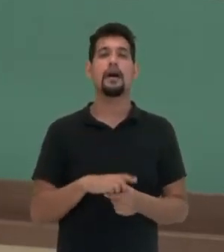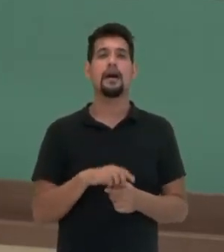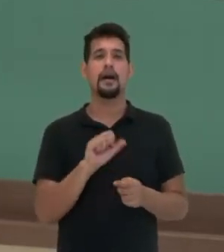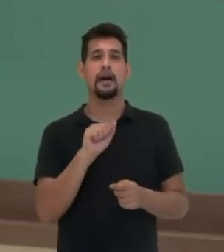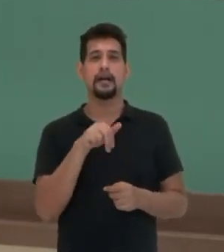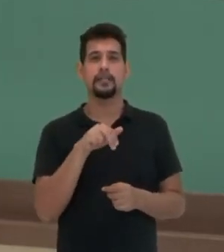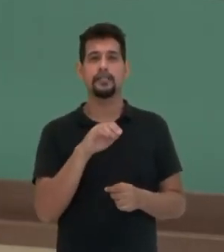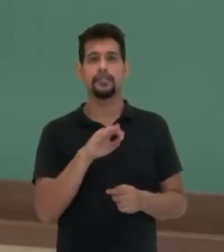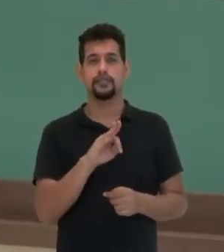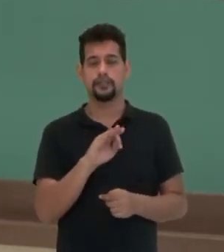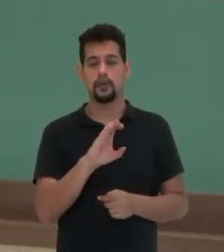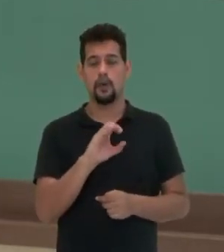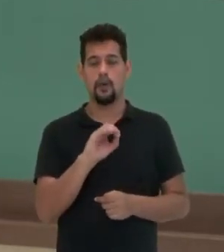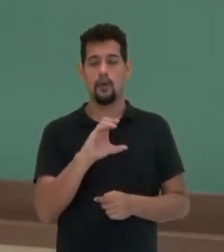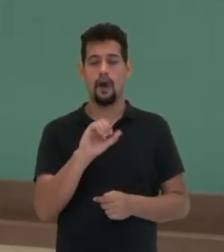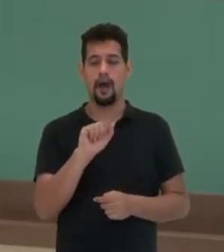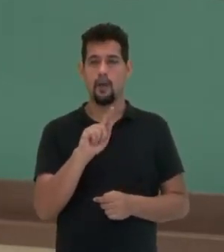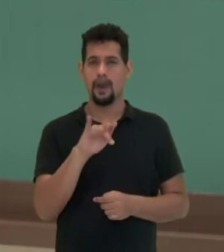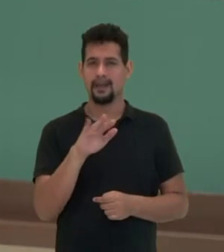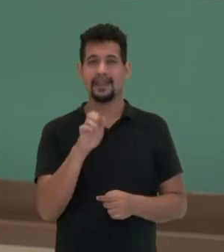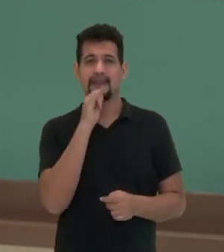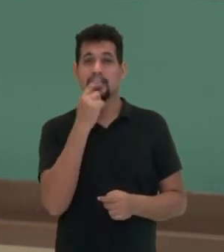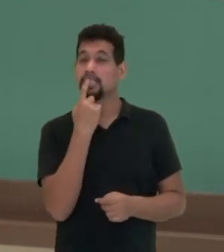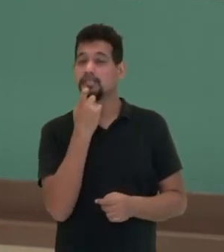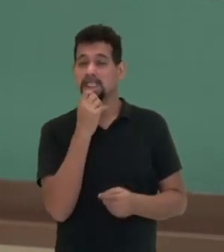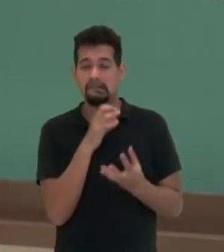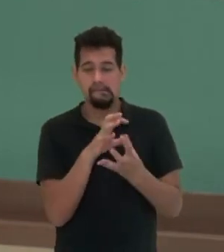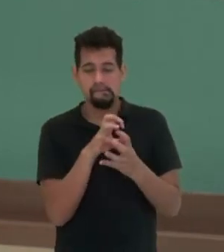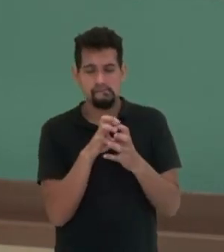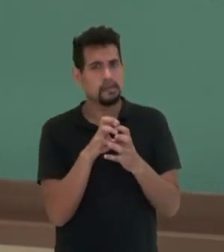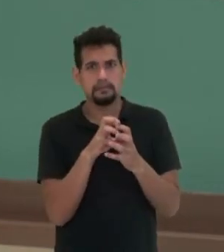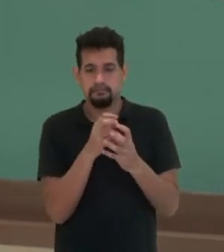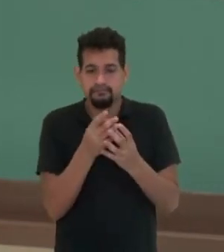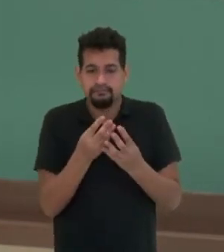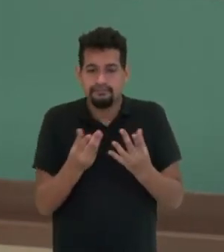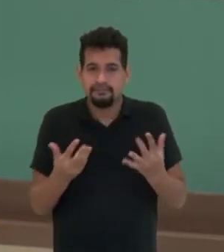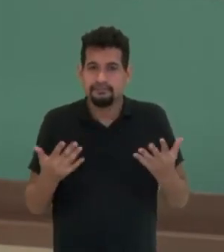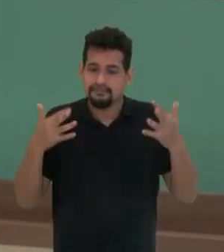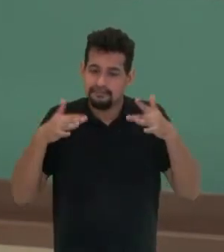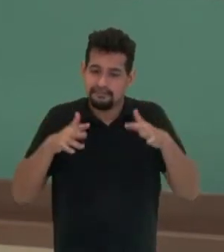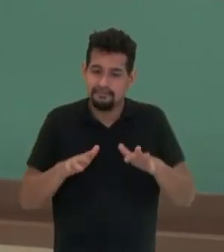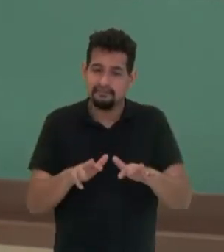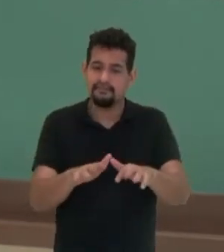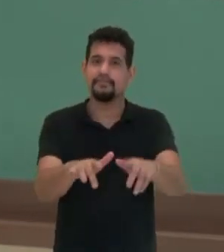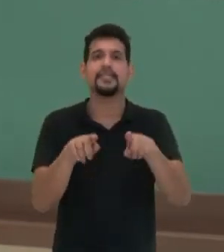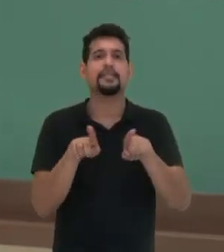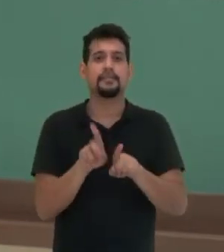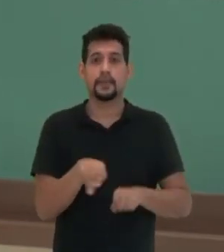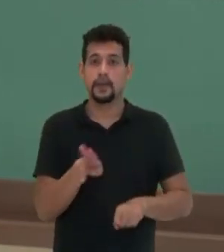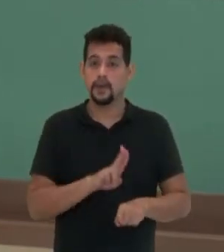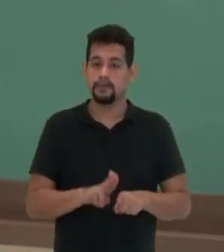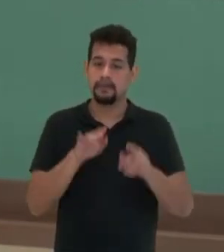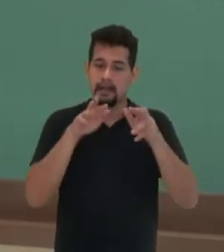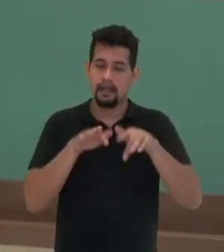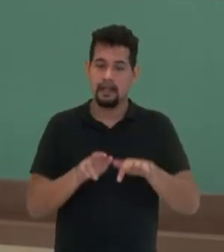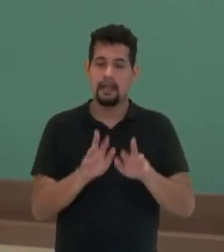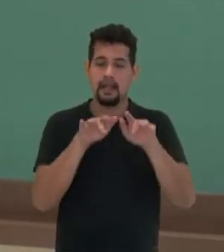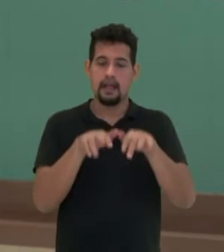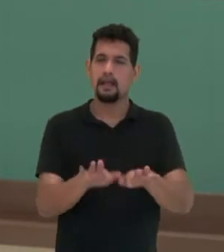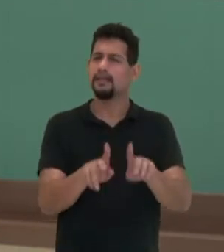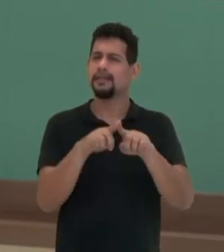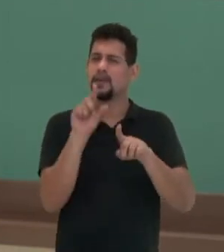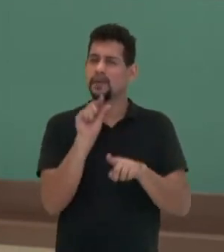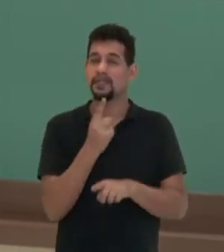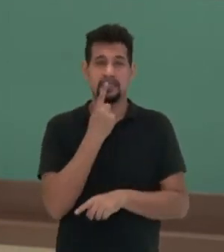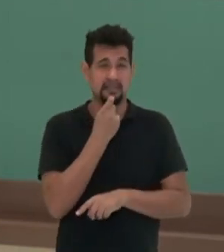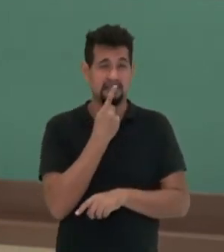anticoagulante. Se ele vai fazer a defesa e as células de defesa ficam dentro do sangue, quando ela sai, acaba saindo um pouquinho